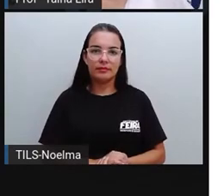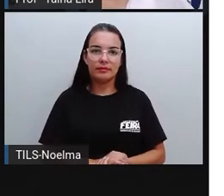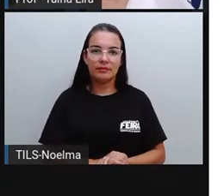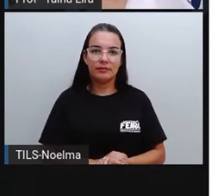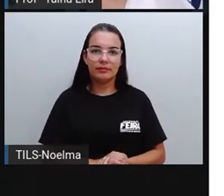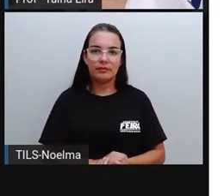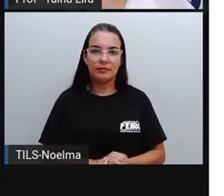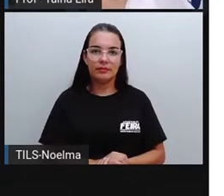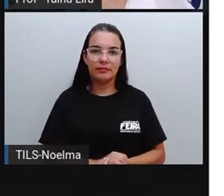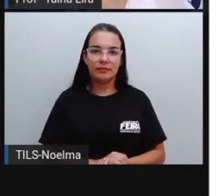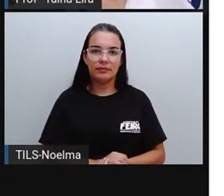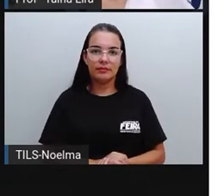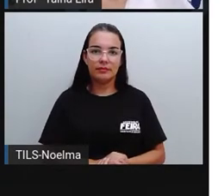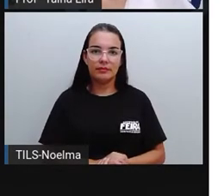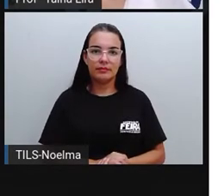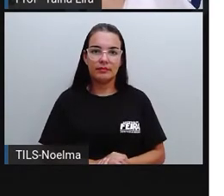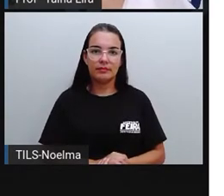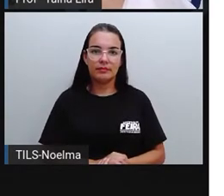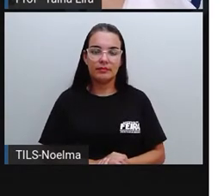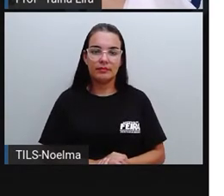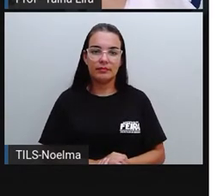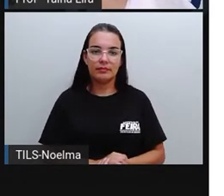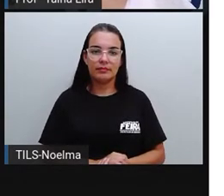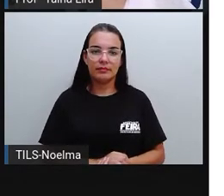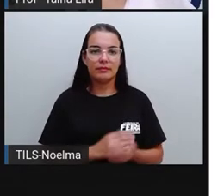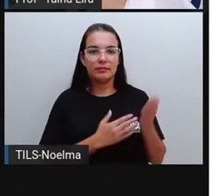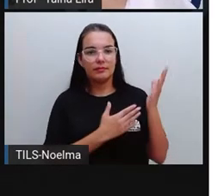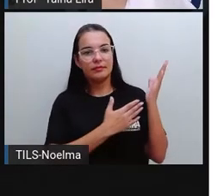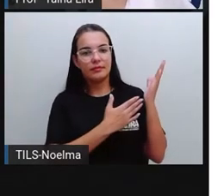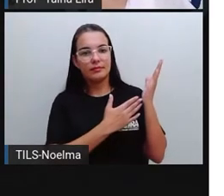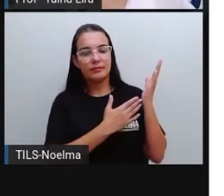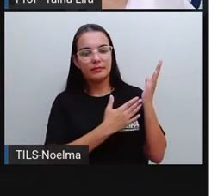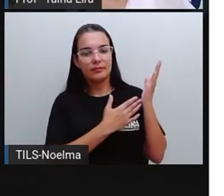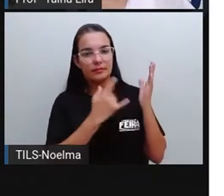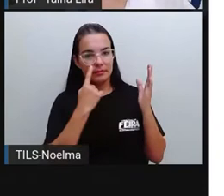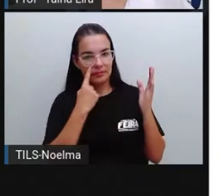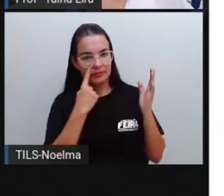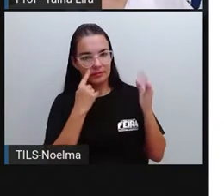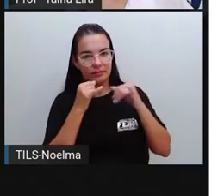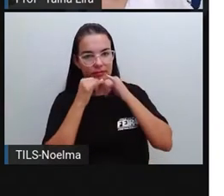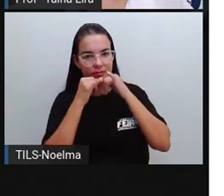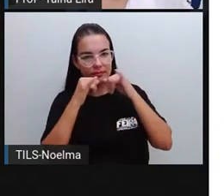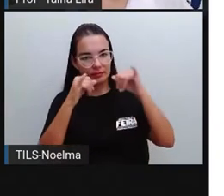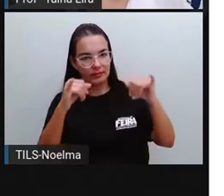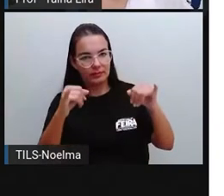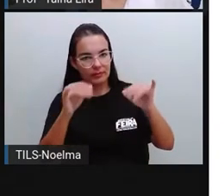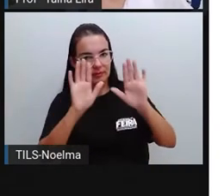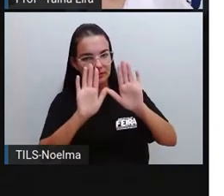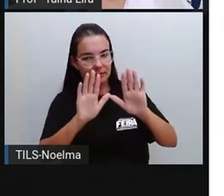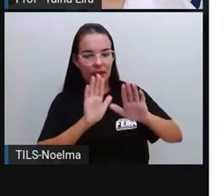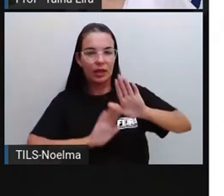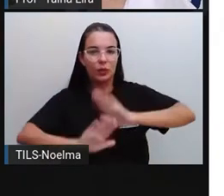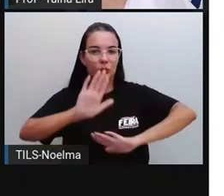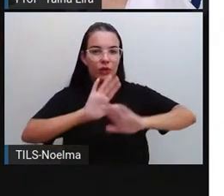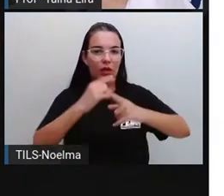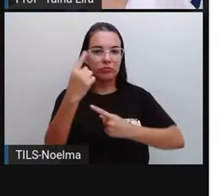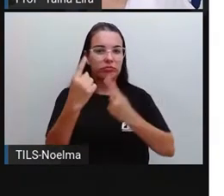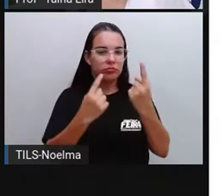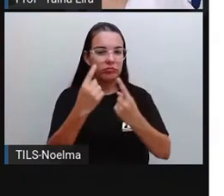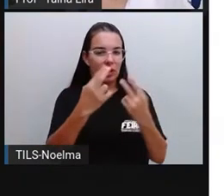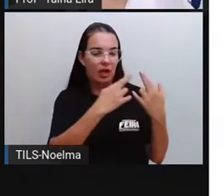Então, olha lá, uma propaganda aqui, ó. O cuidado é de cada um, a responsabilidade é de todos.